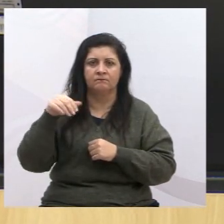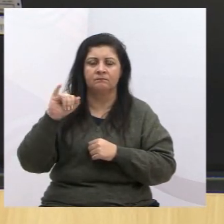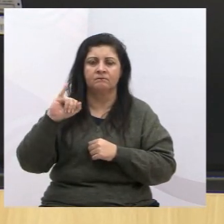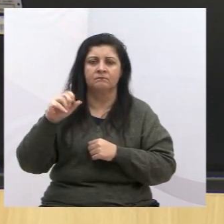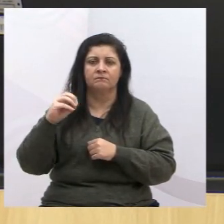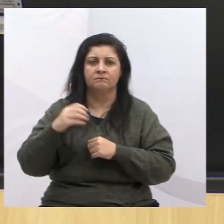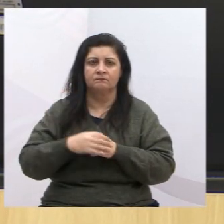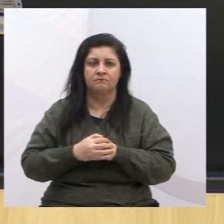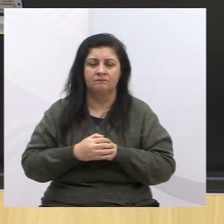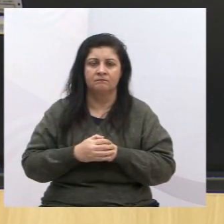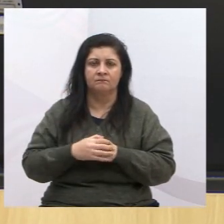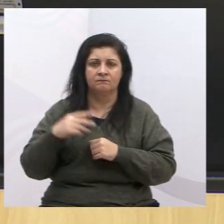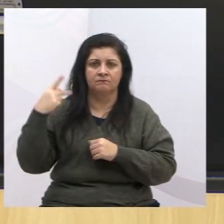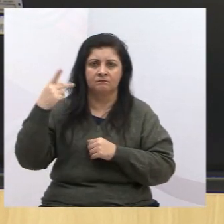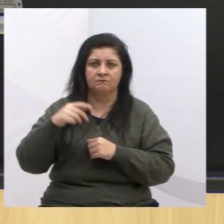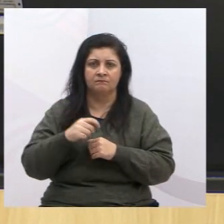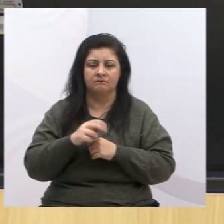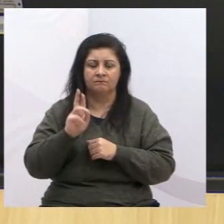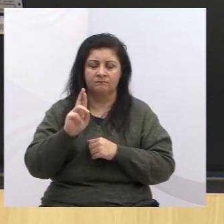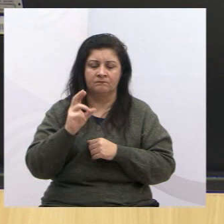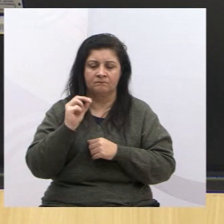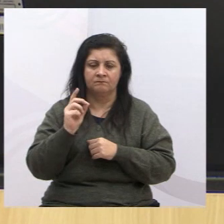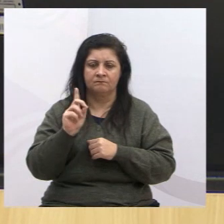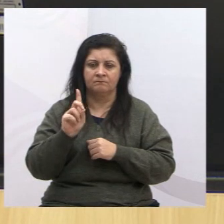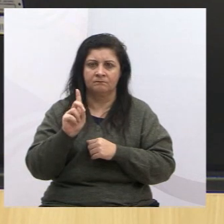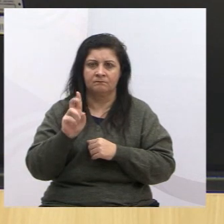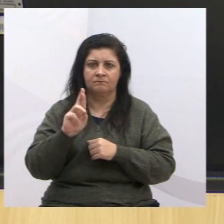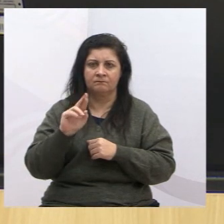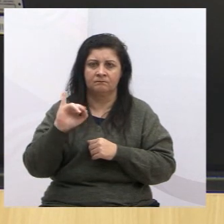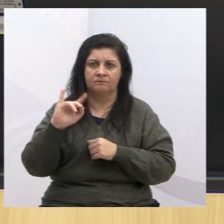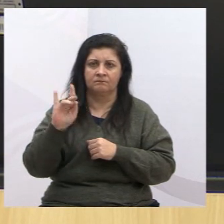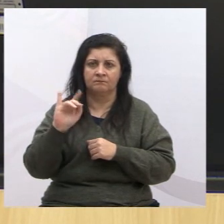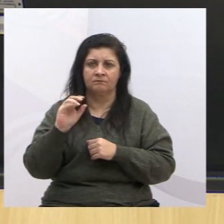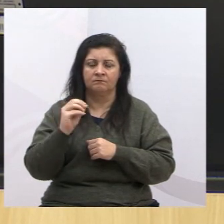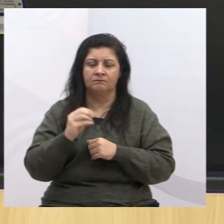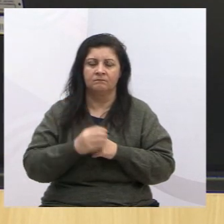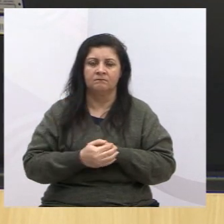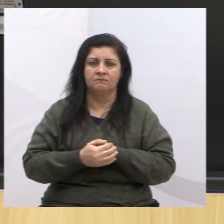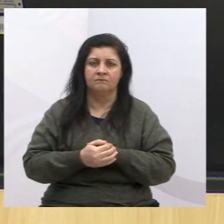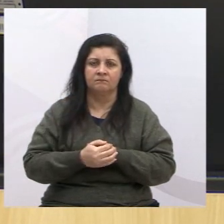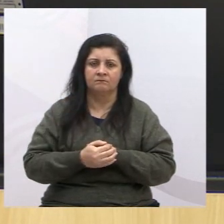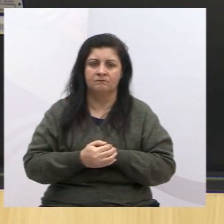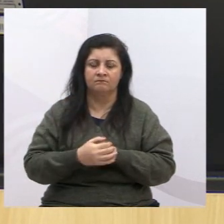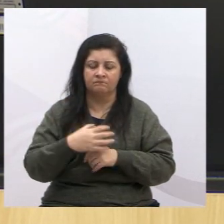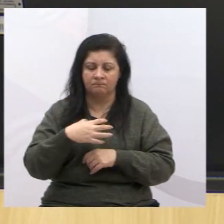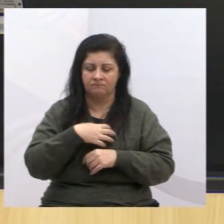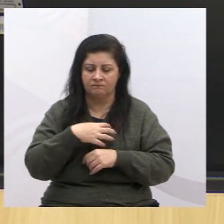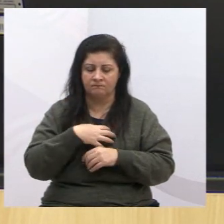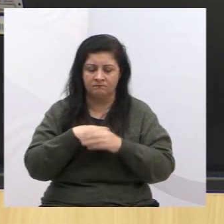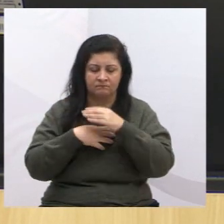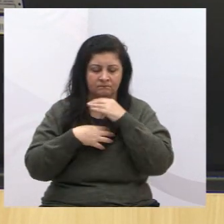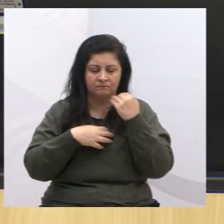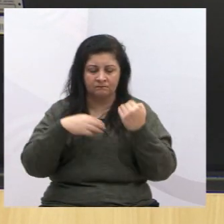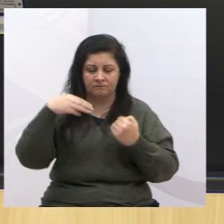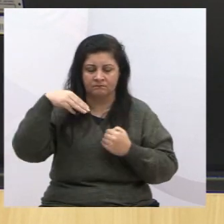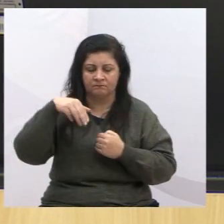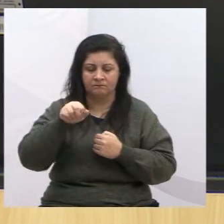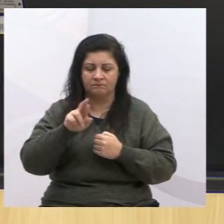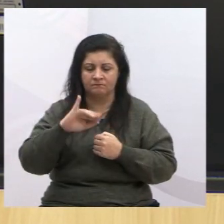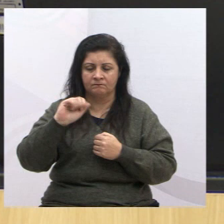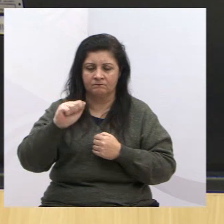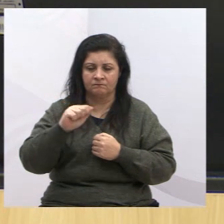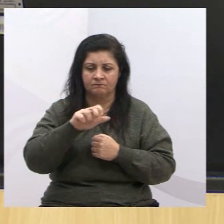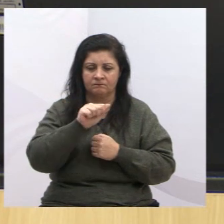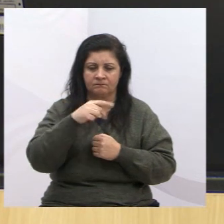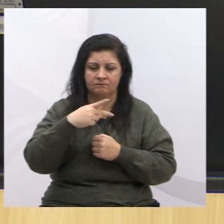Voto formulado pelo vereador Dr. Rodrigo Salomão. Voto de pesar pelo falecimento de Maria Aparecida de Paula